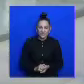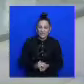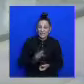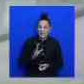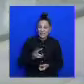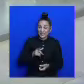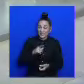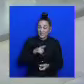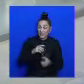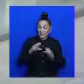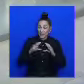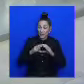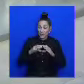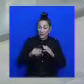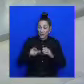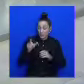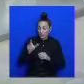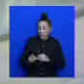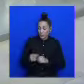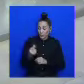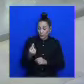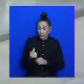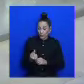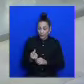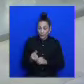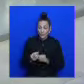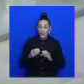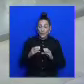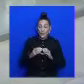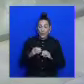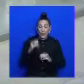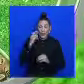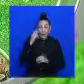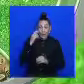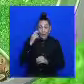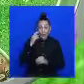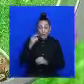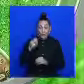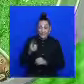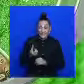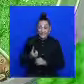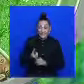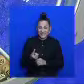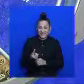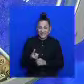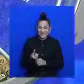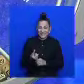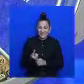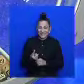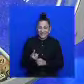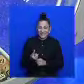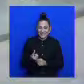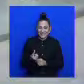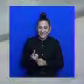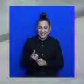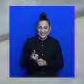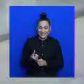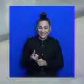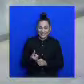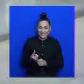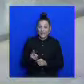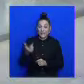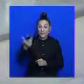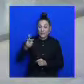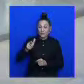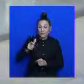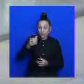E já temos então a bola para a primeira coluna do Super 7, bola rosa número 6 com sinal diferencial na sua base. A